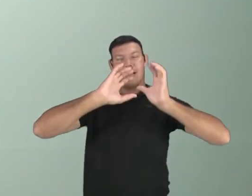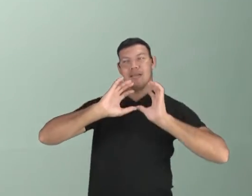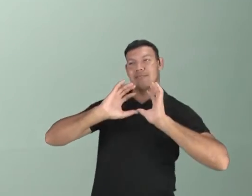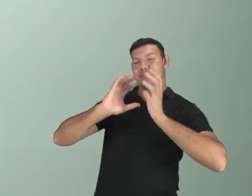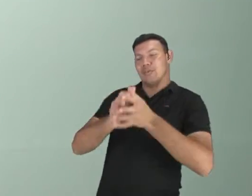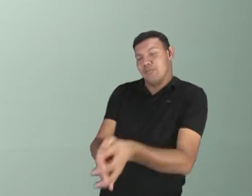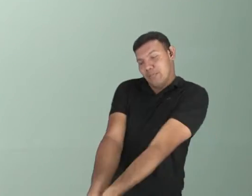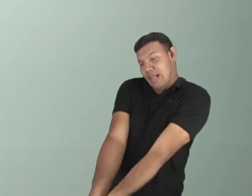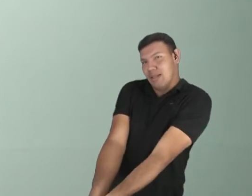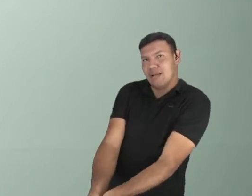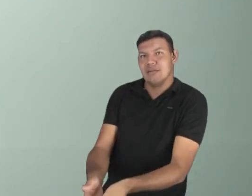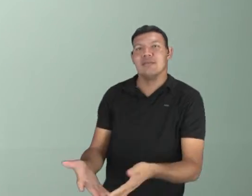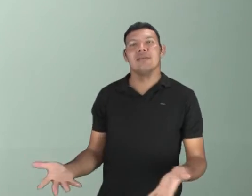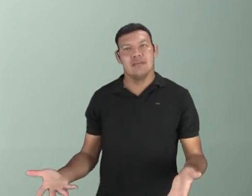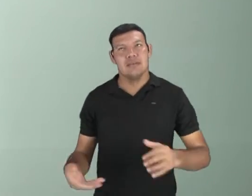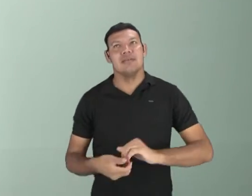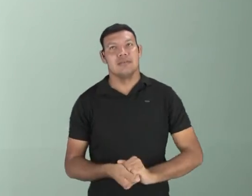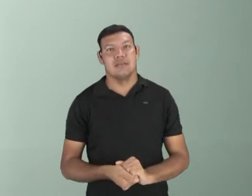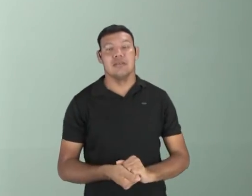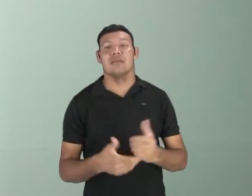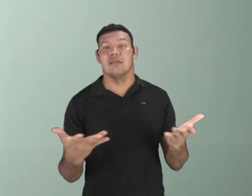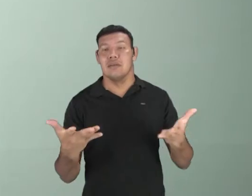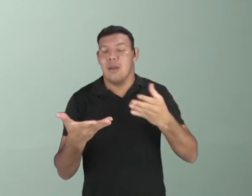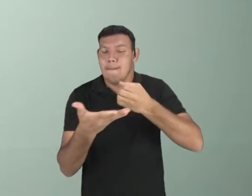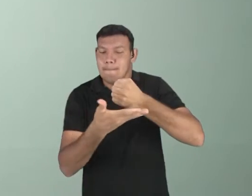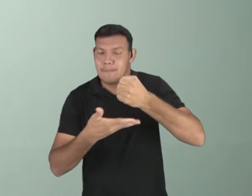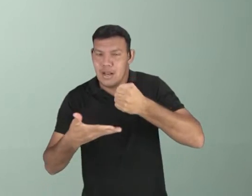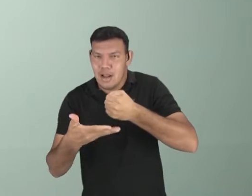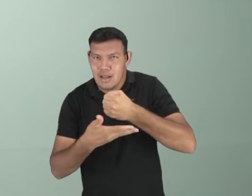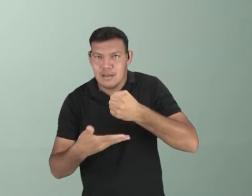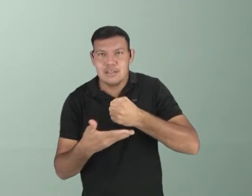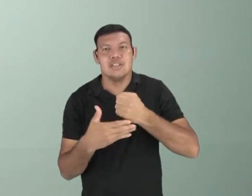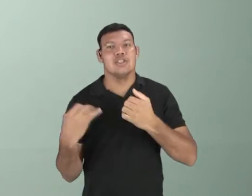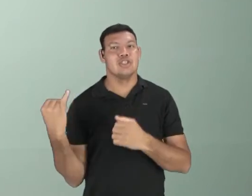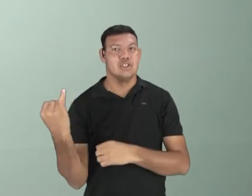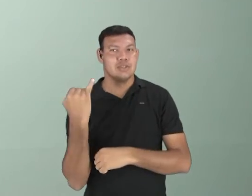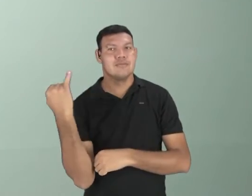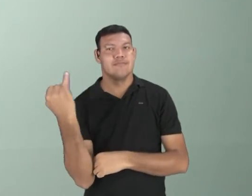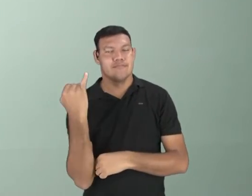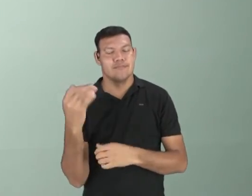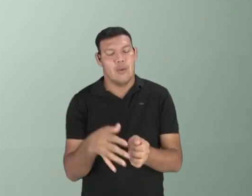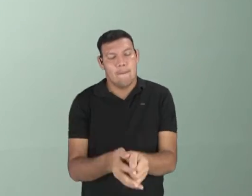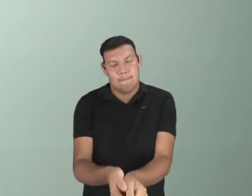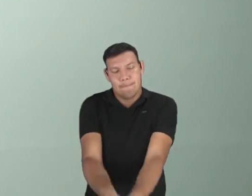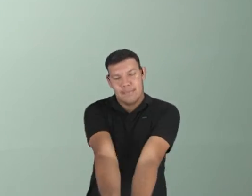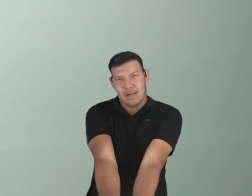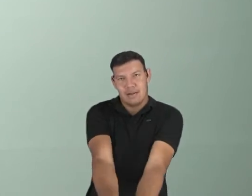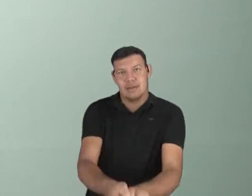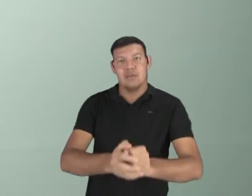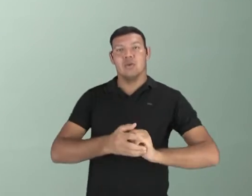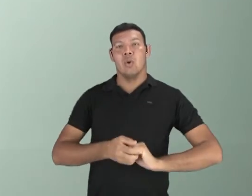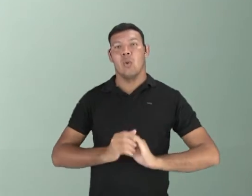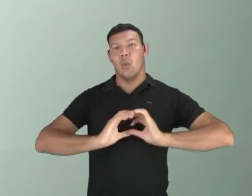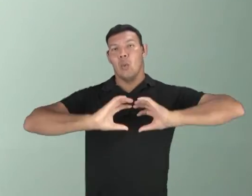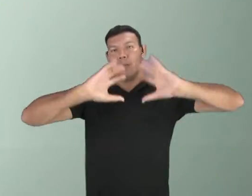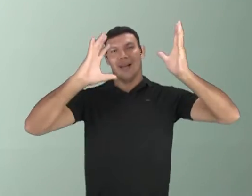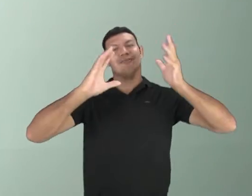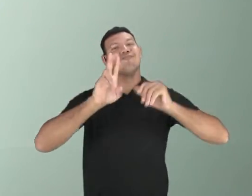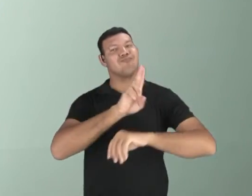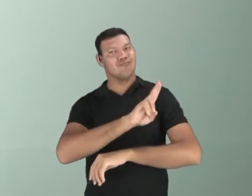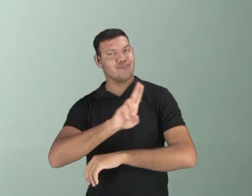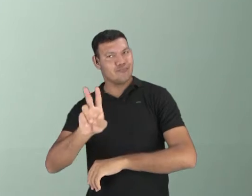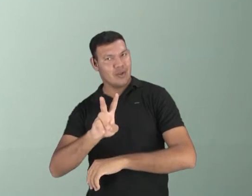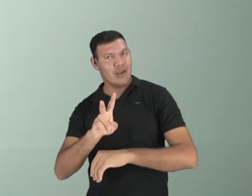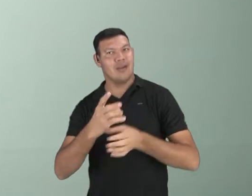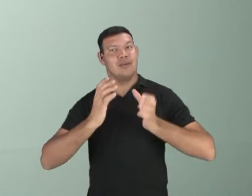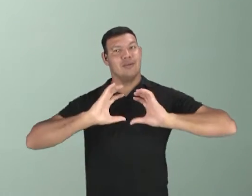Passa, recebe, devolve. Trabalha aqui os fundamentos de passe e trabalha a manchete, que é o passe baixo, né? Esse é o vôlei infinito que eu